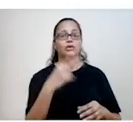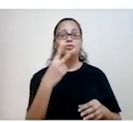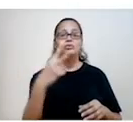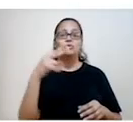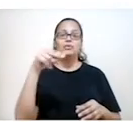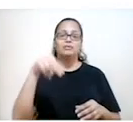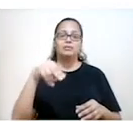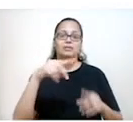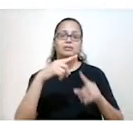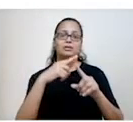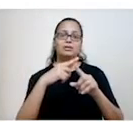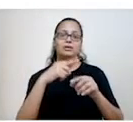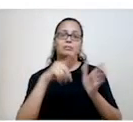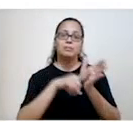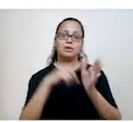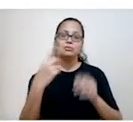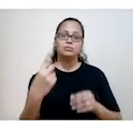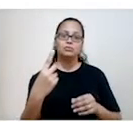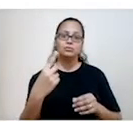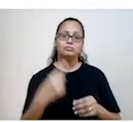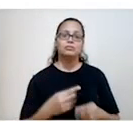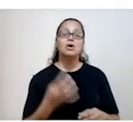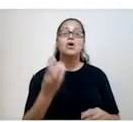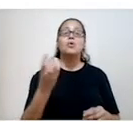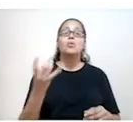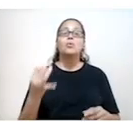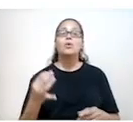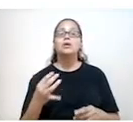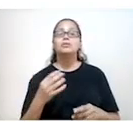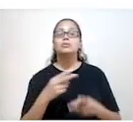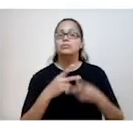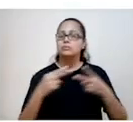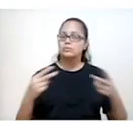1. E tem C. Quantos elementos